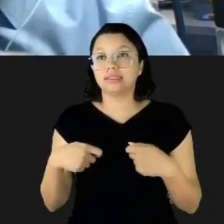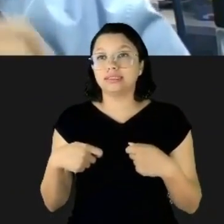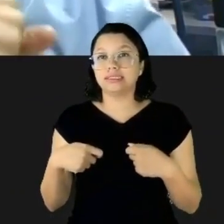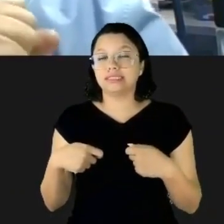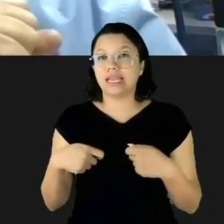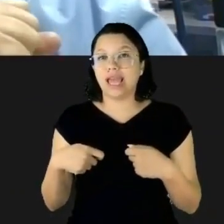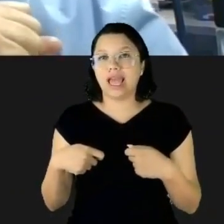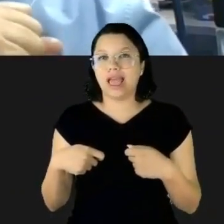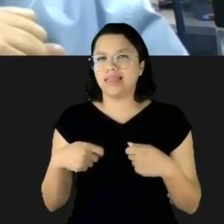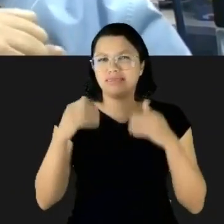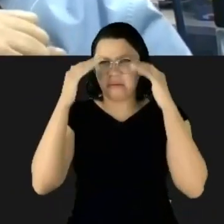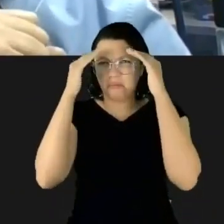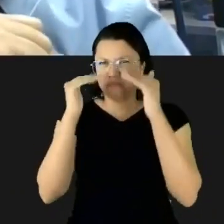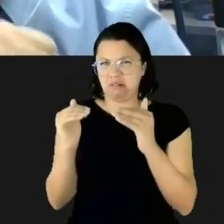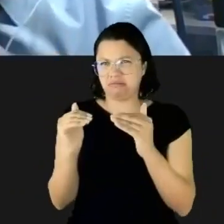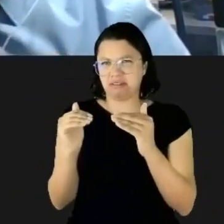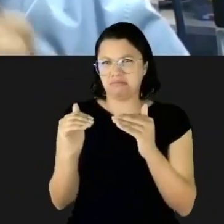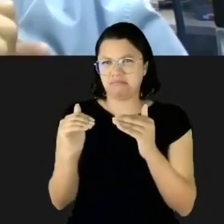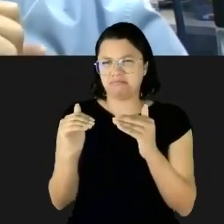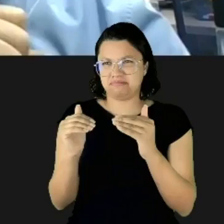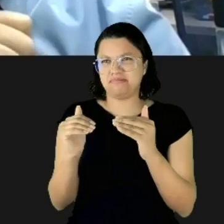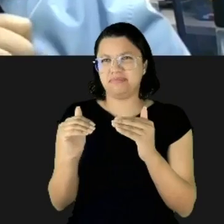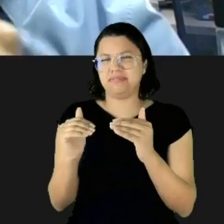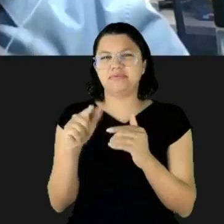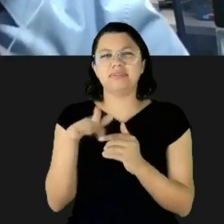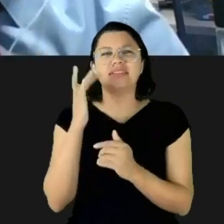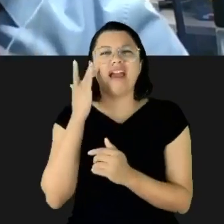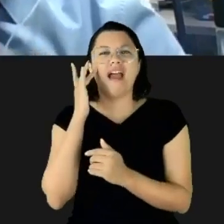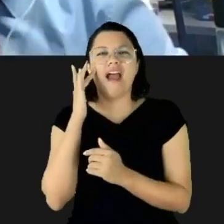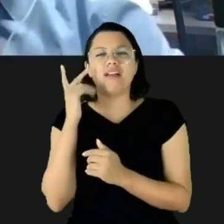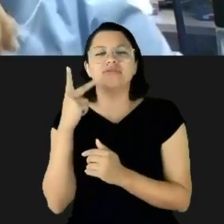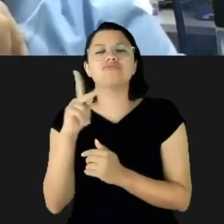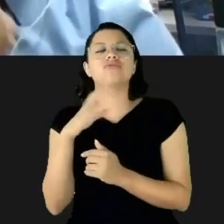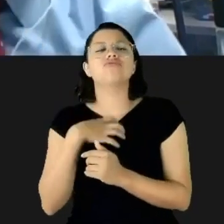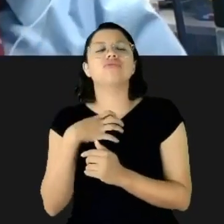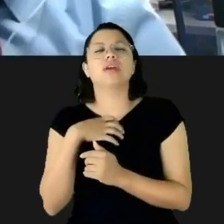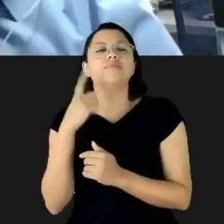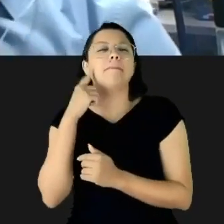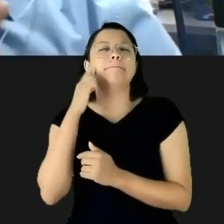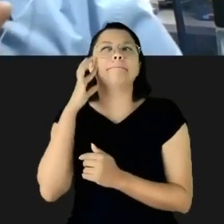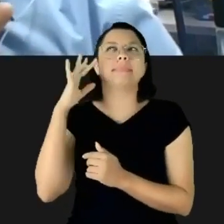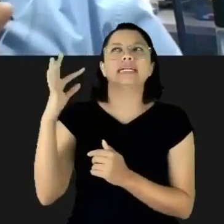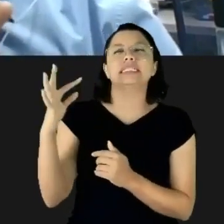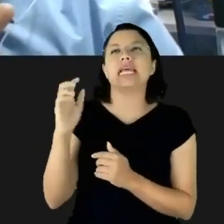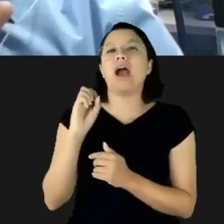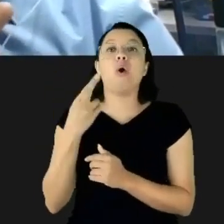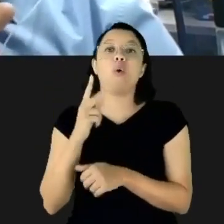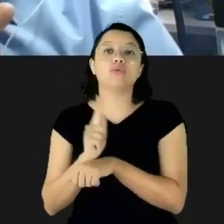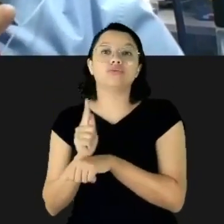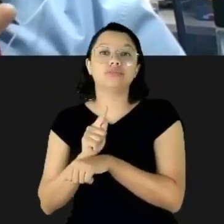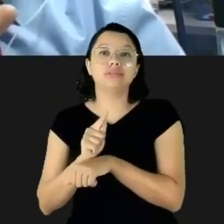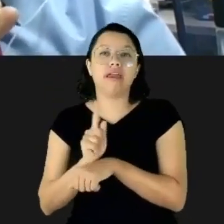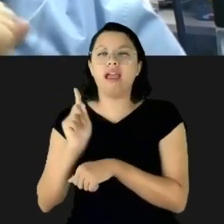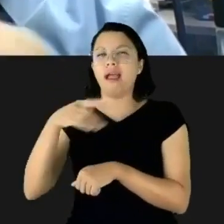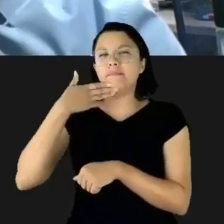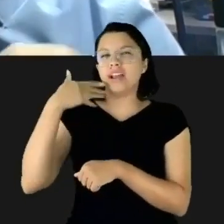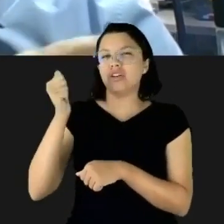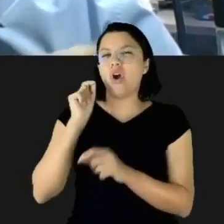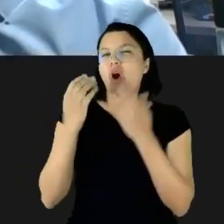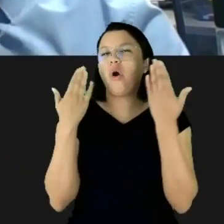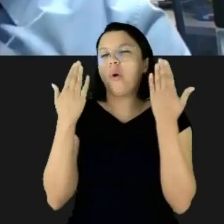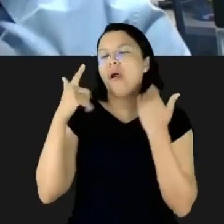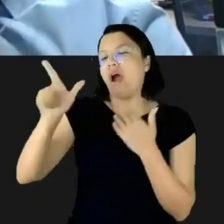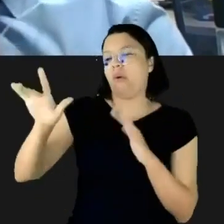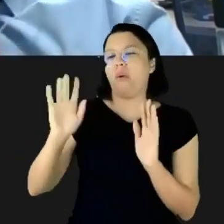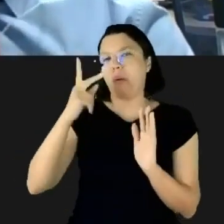onde você acha que sempre é que a a sua forma de gerir, a sua forma de pensar, ela é sempre melhor do que a dos outros